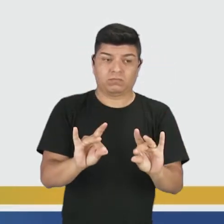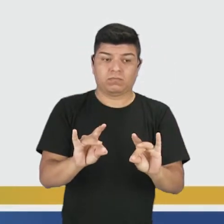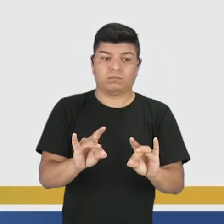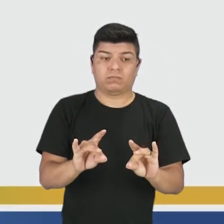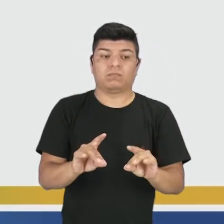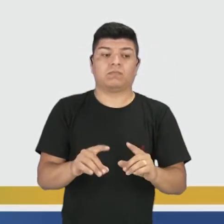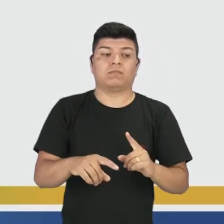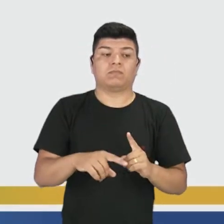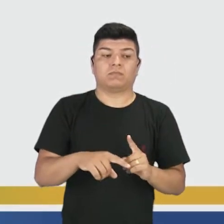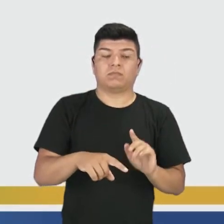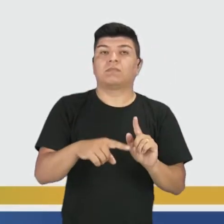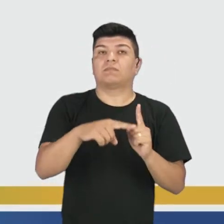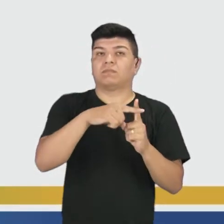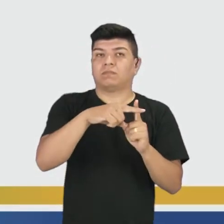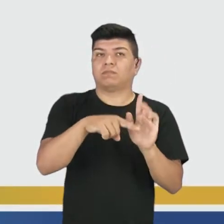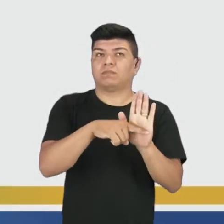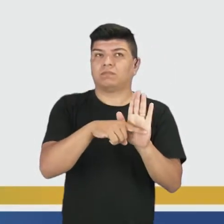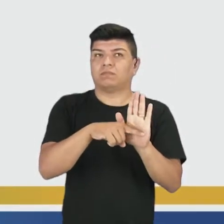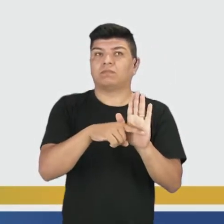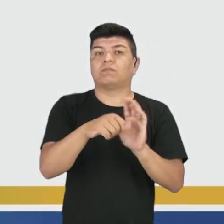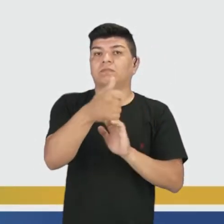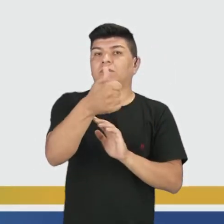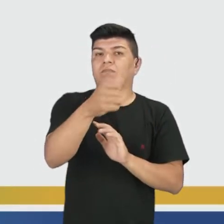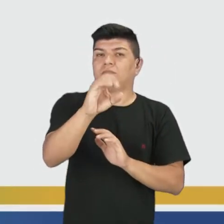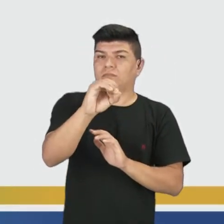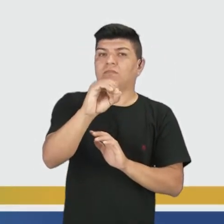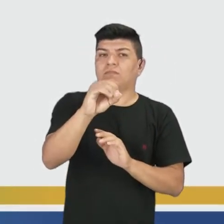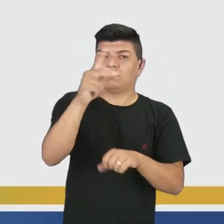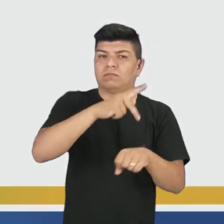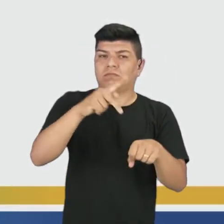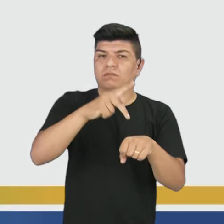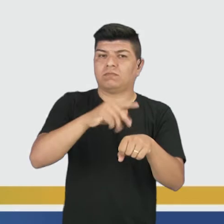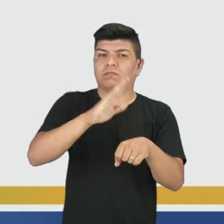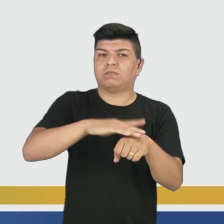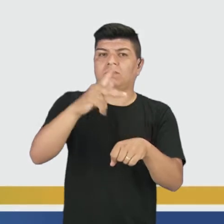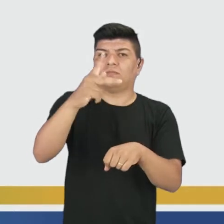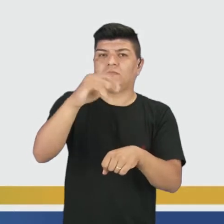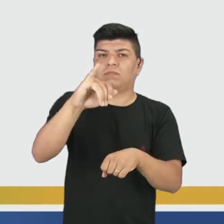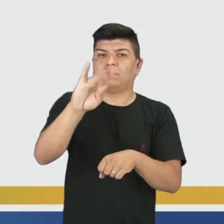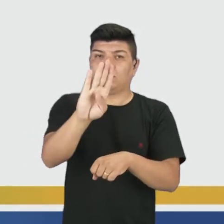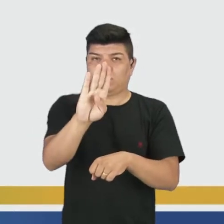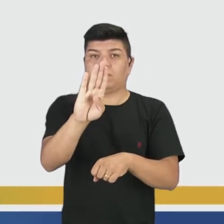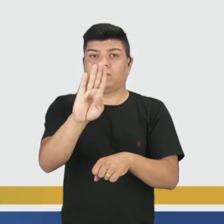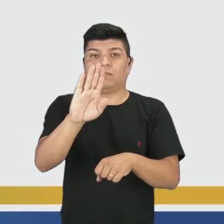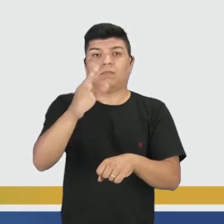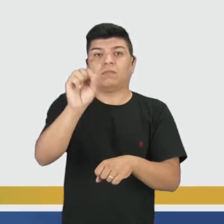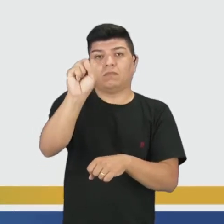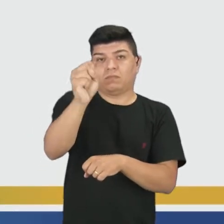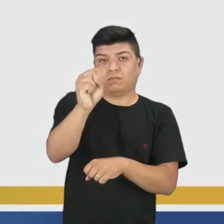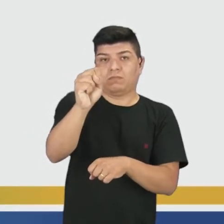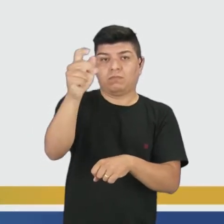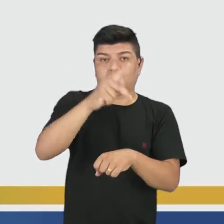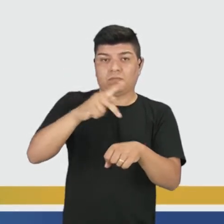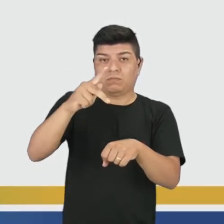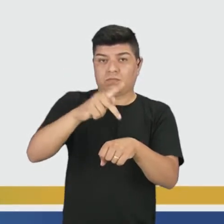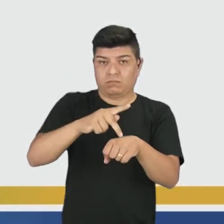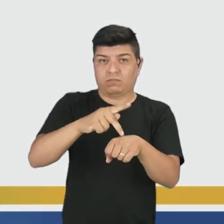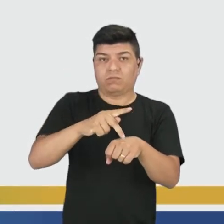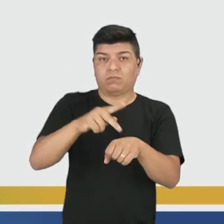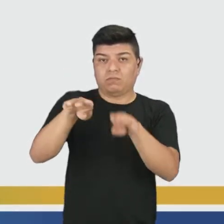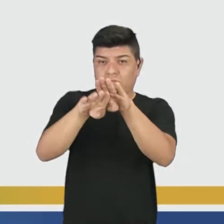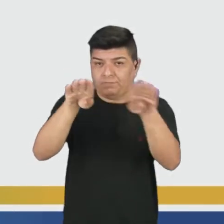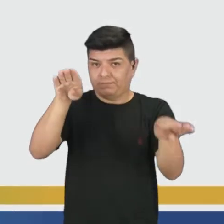delas. Embora o Brasil esteja entre os 10 países com o PIB mais alto, é o 8º país com maior índice